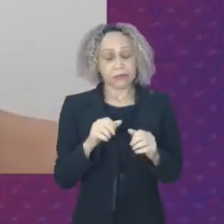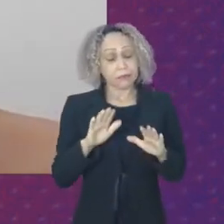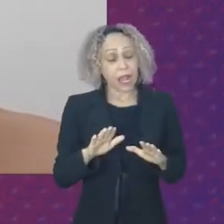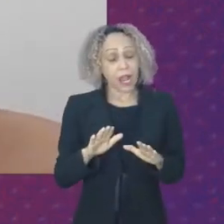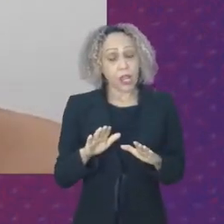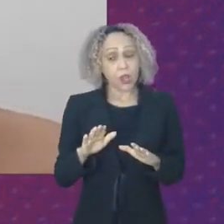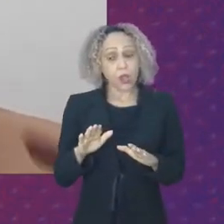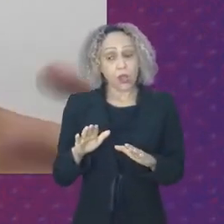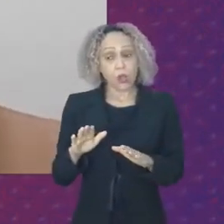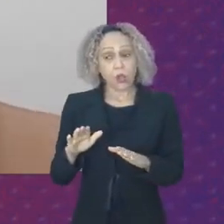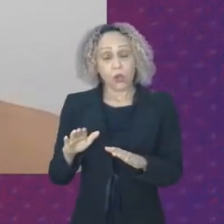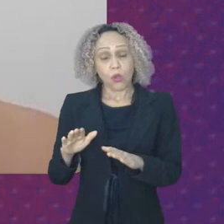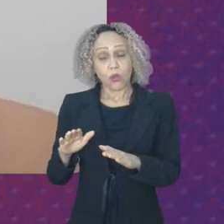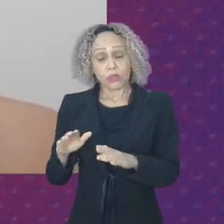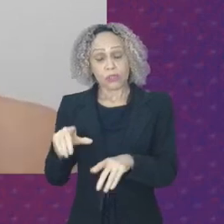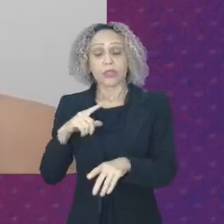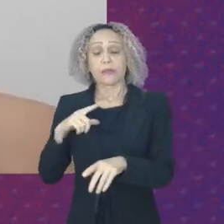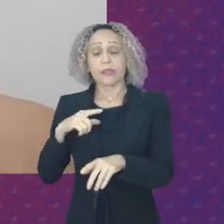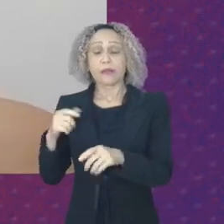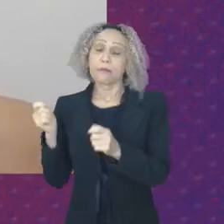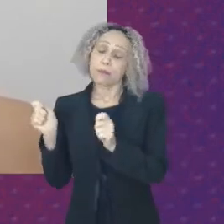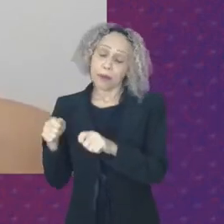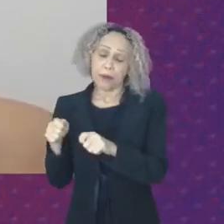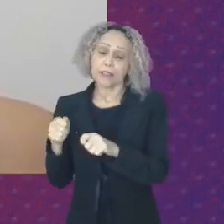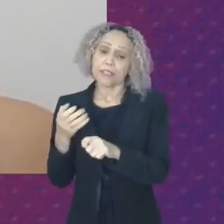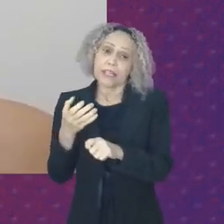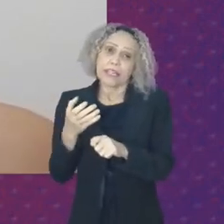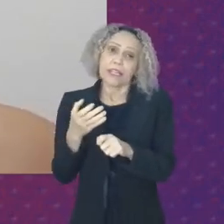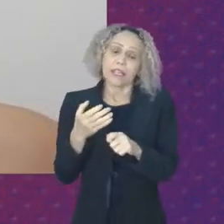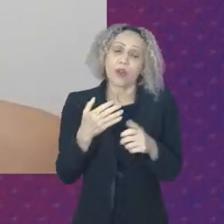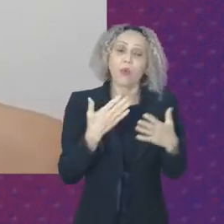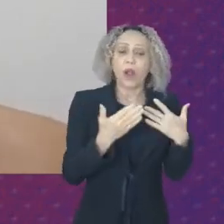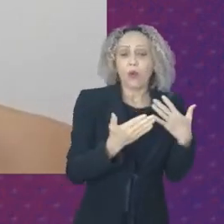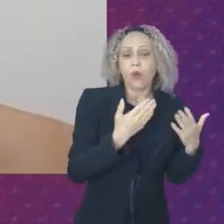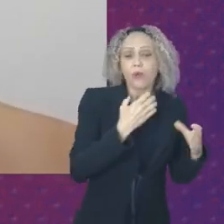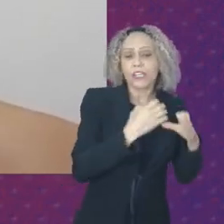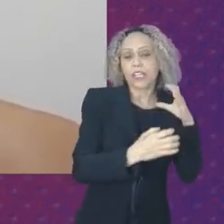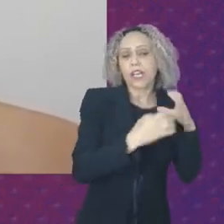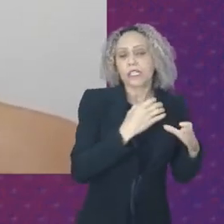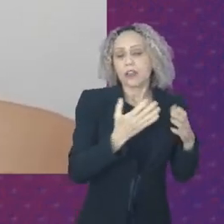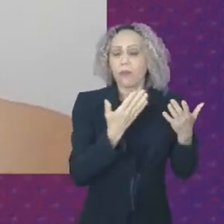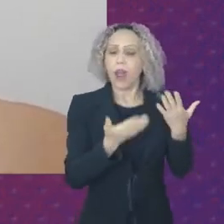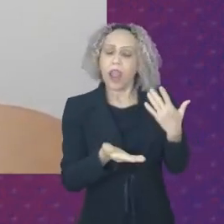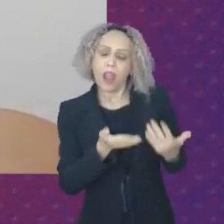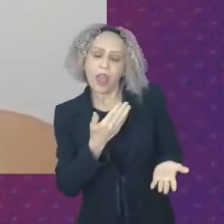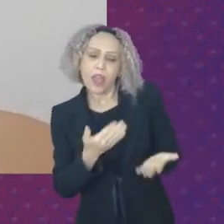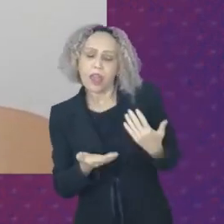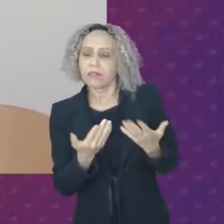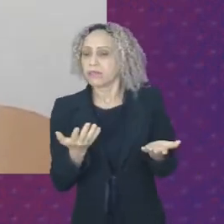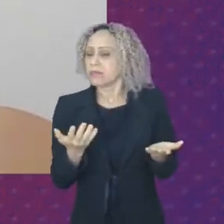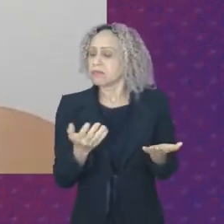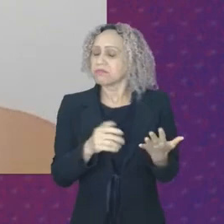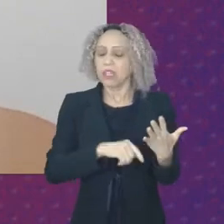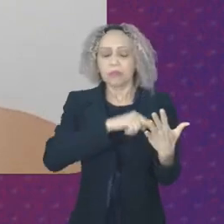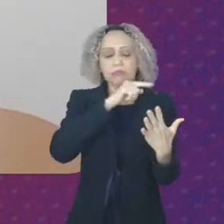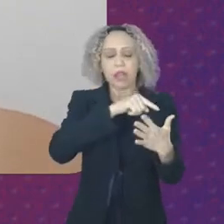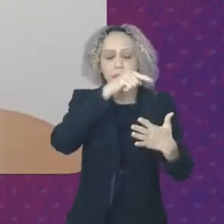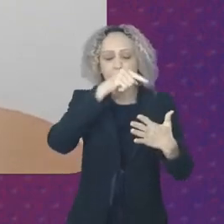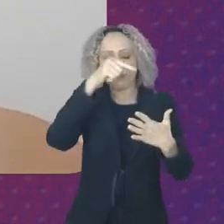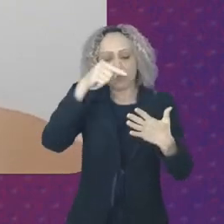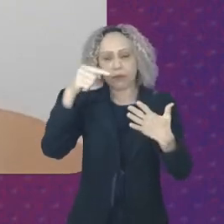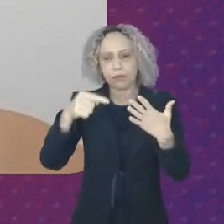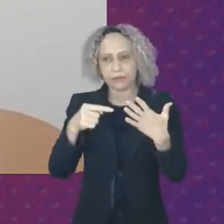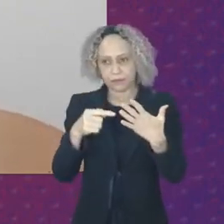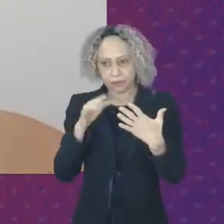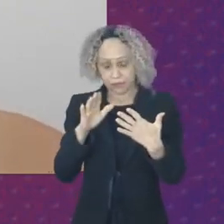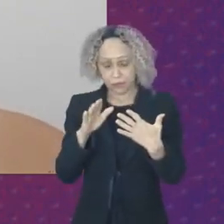Então, você consegue fazer uma mescla de vários desses arquétipos que eu venho trazendo aqui na aula. E aí, o arquétipo